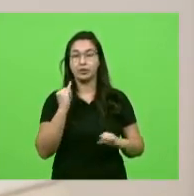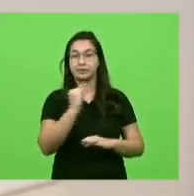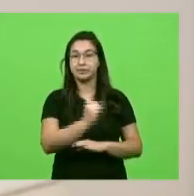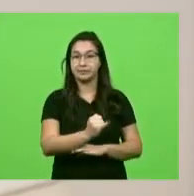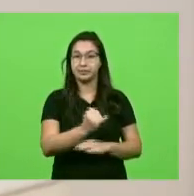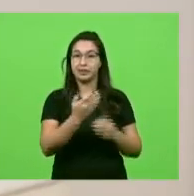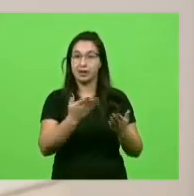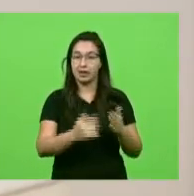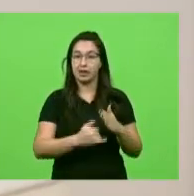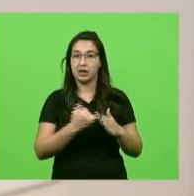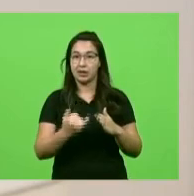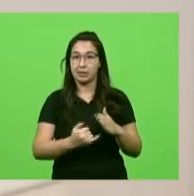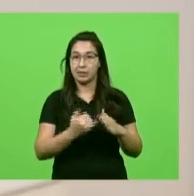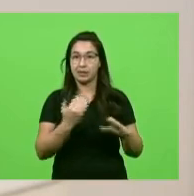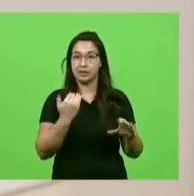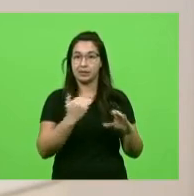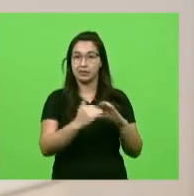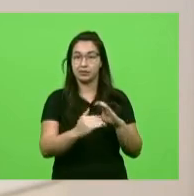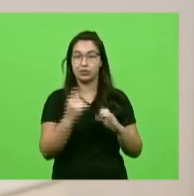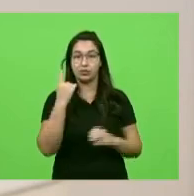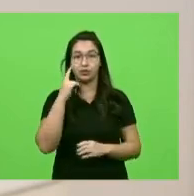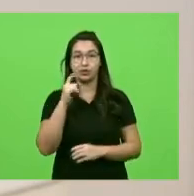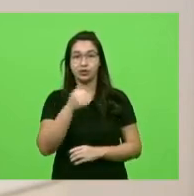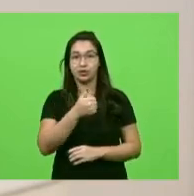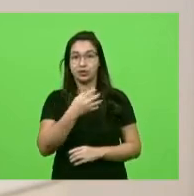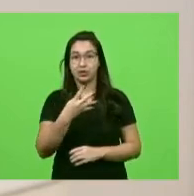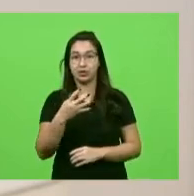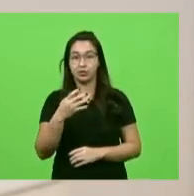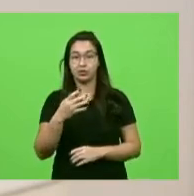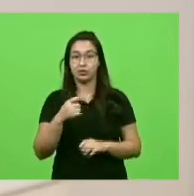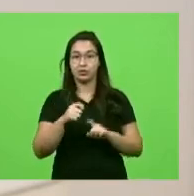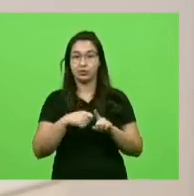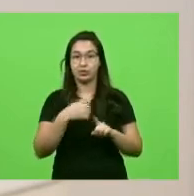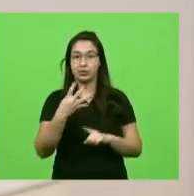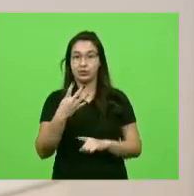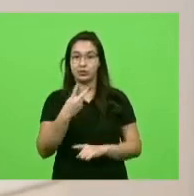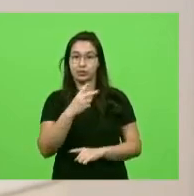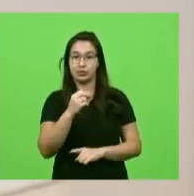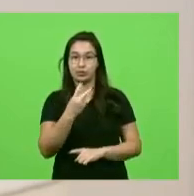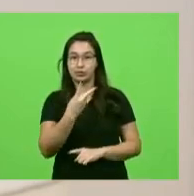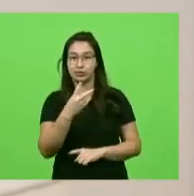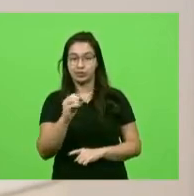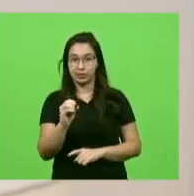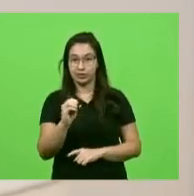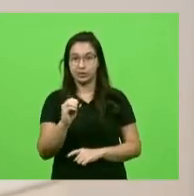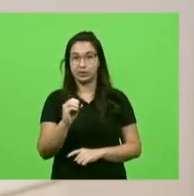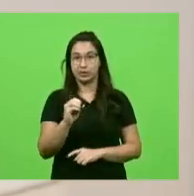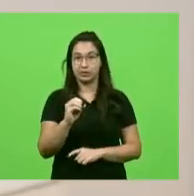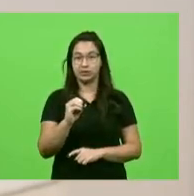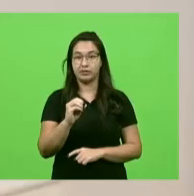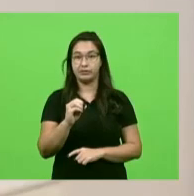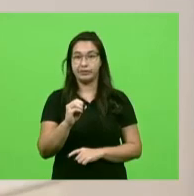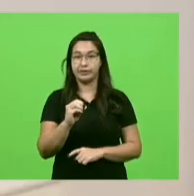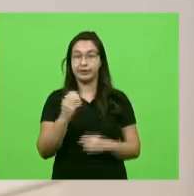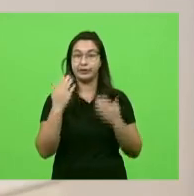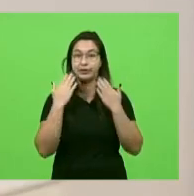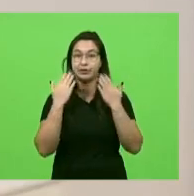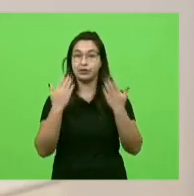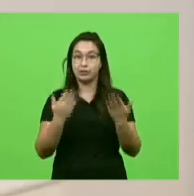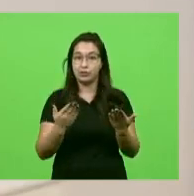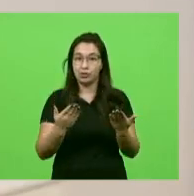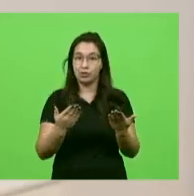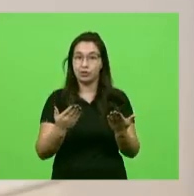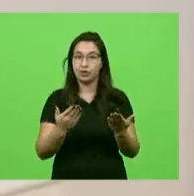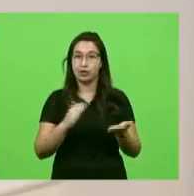o Proforma Invoice, datado de 14/4/2020, com o fito de demonstrar que estaria em processo de